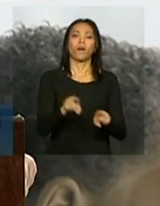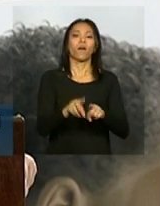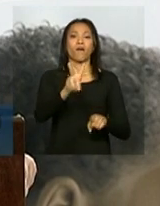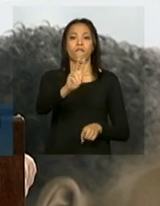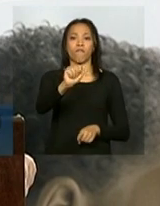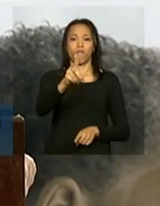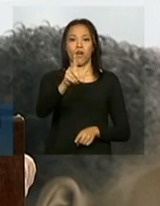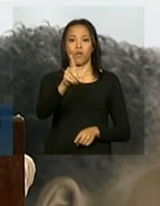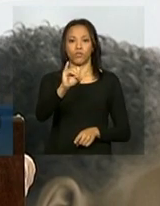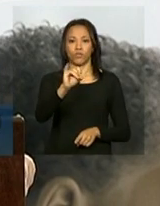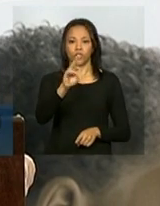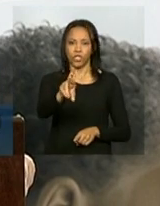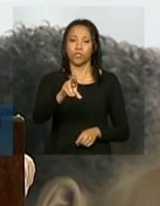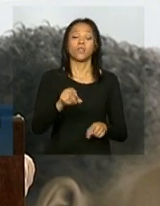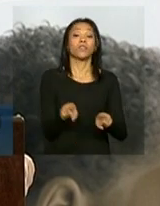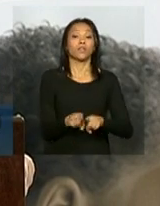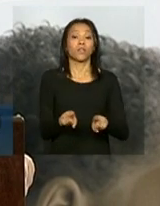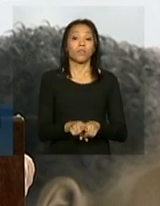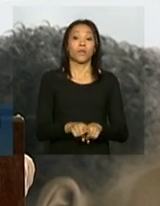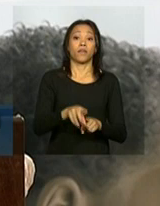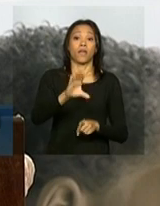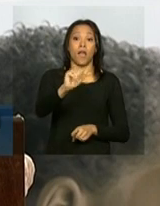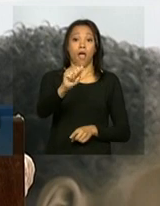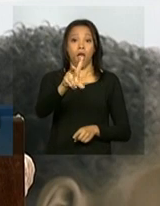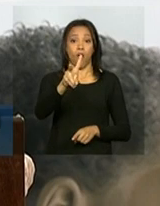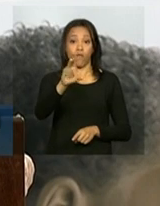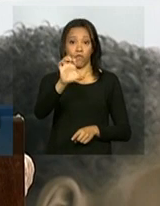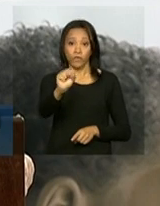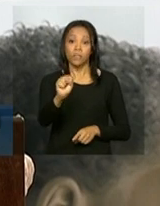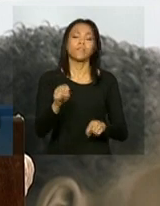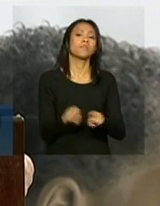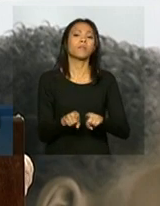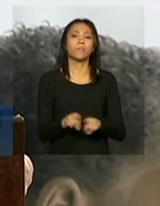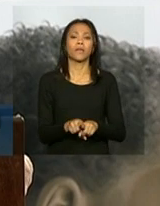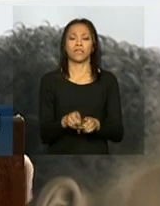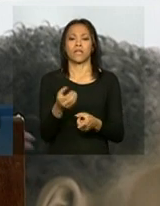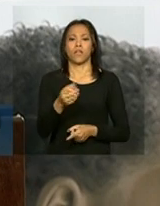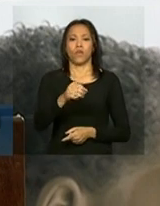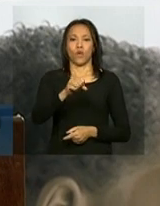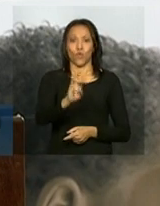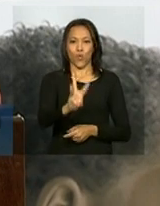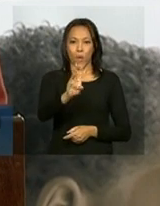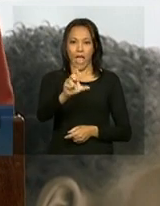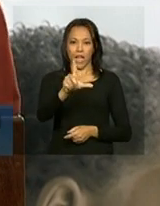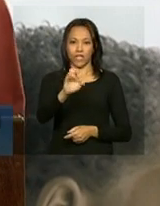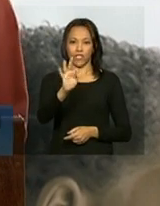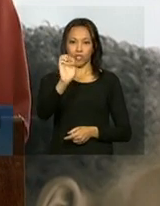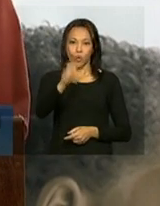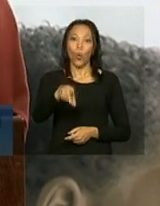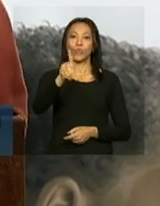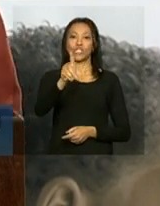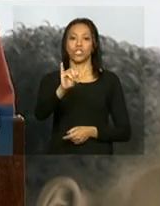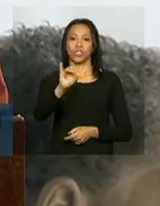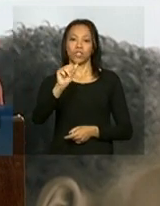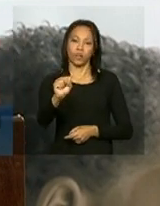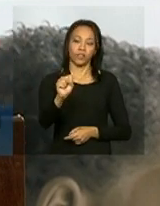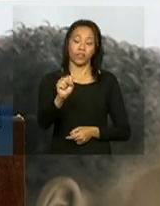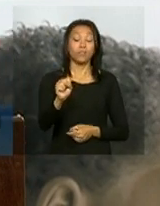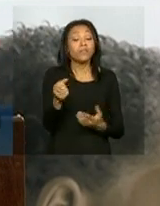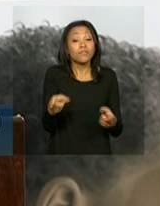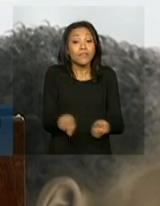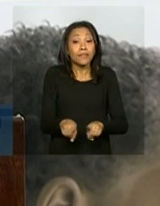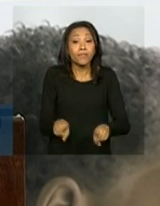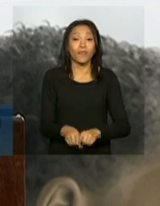Valdir Halpe, senador Vicentinho Alves e senador Wellington Dias. Queria